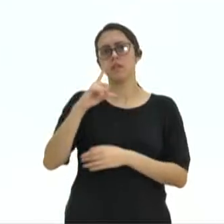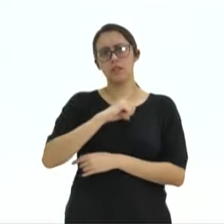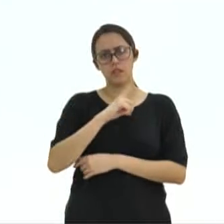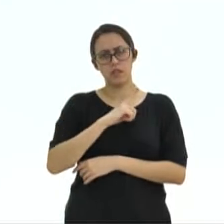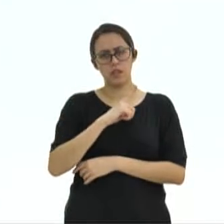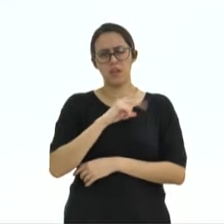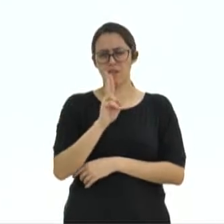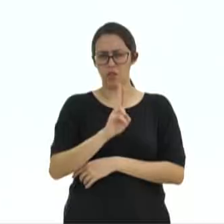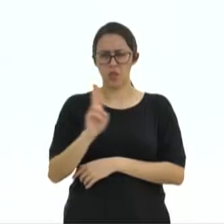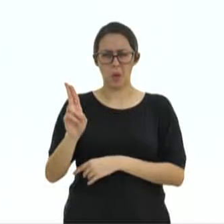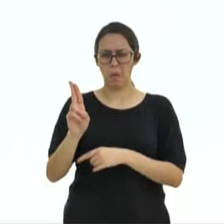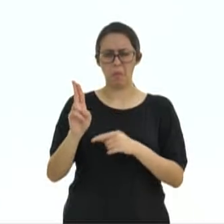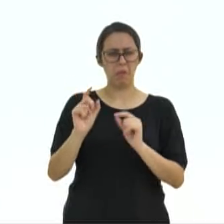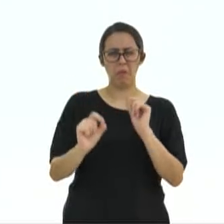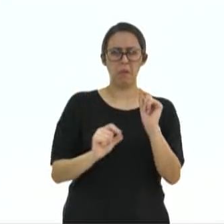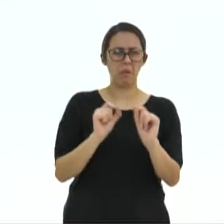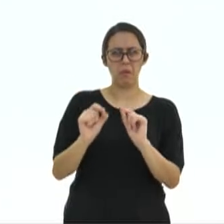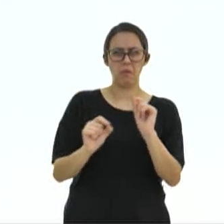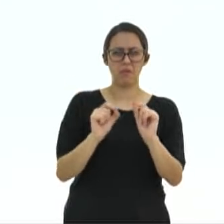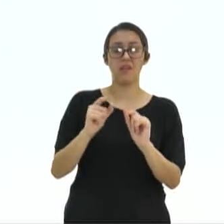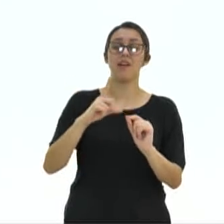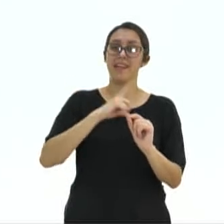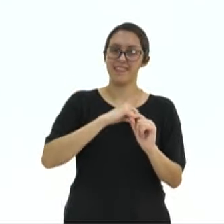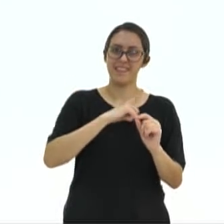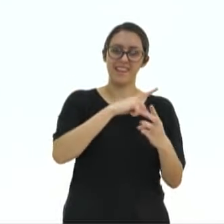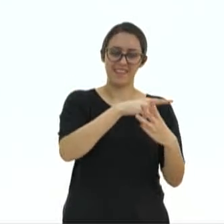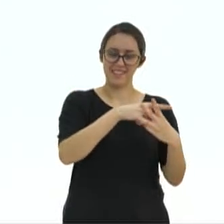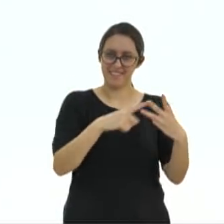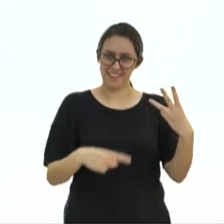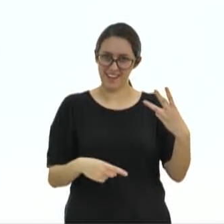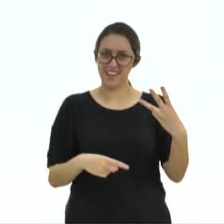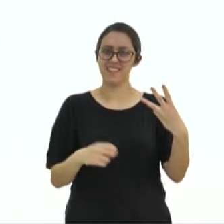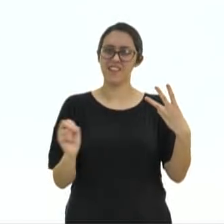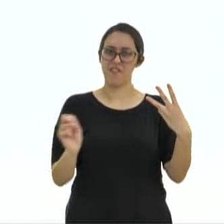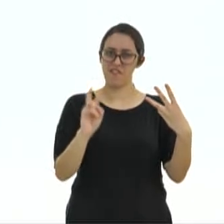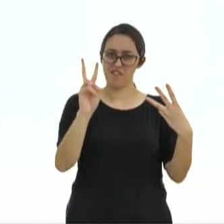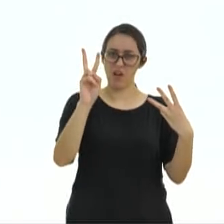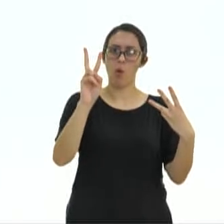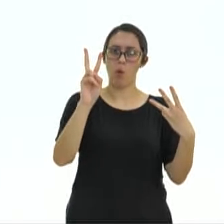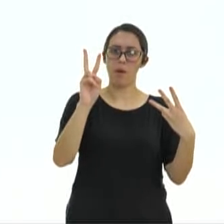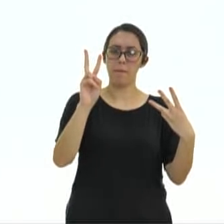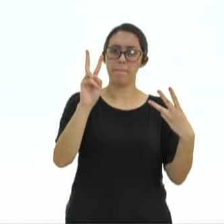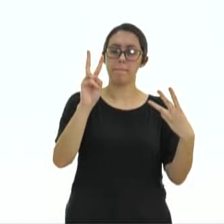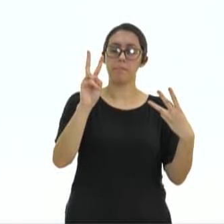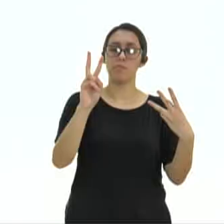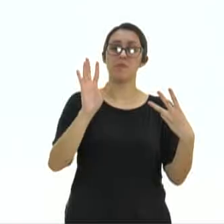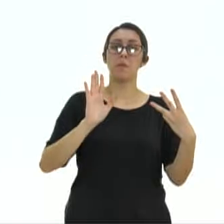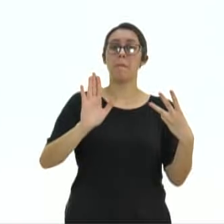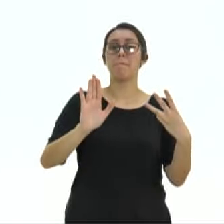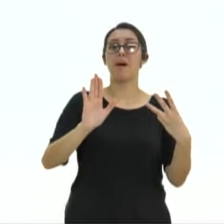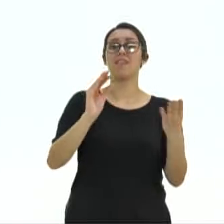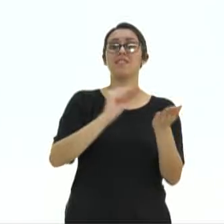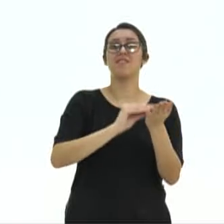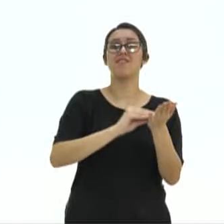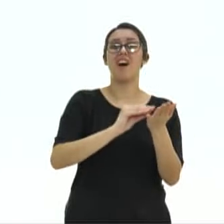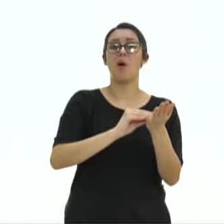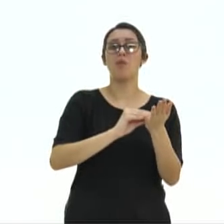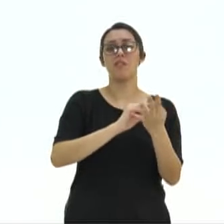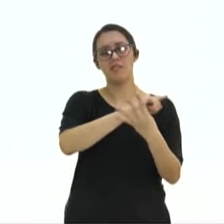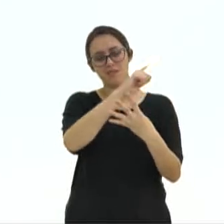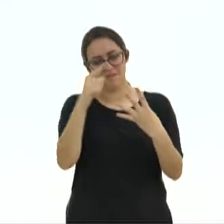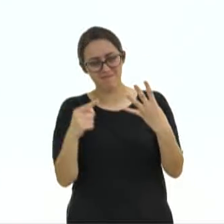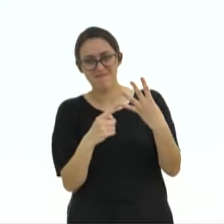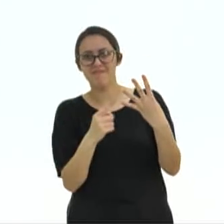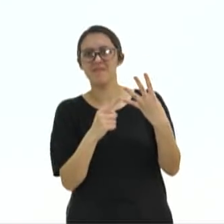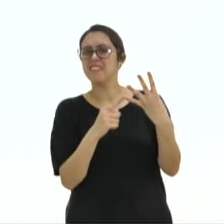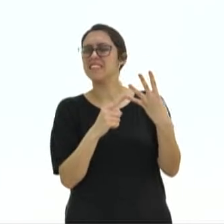né? Eu já comentei isso, porque são conhecidos 3 valores em uma situação problema e deseja-se determinar o 4º valor, tá?